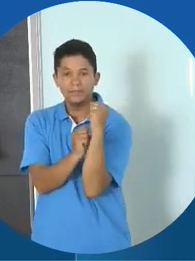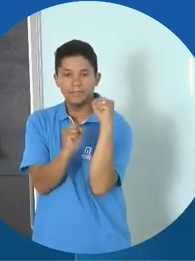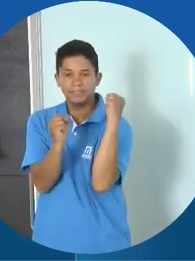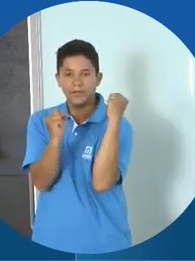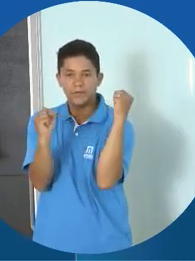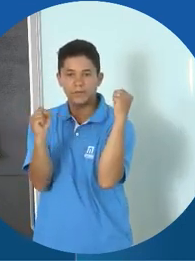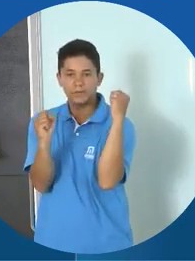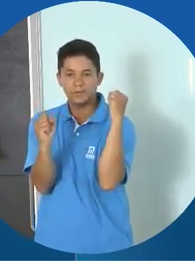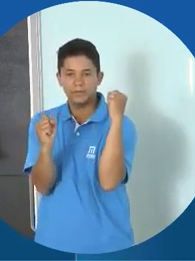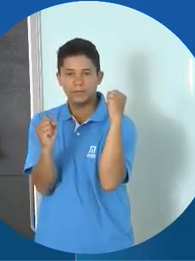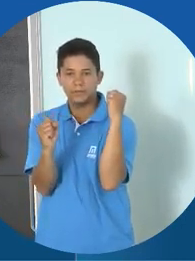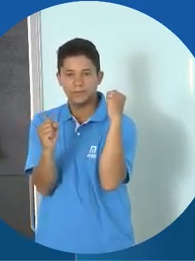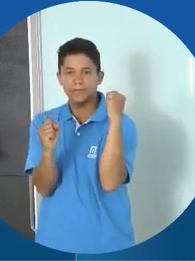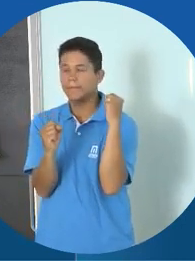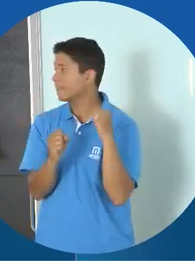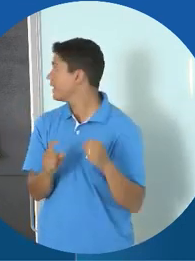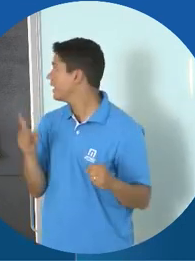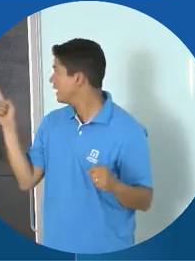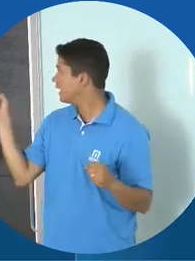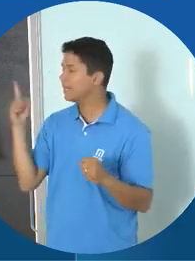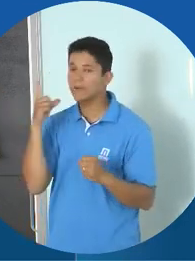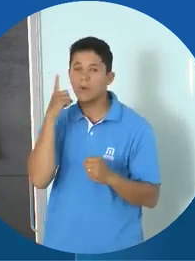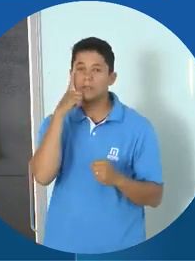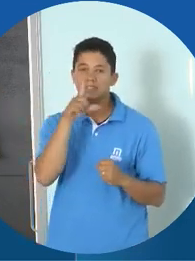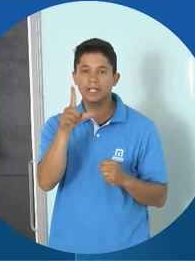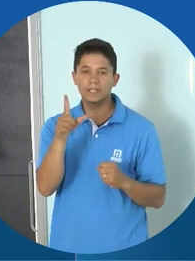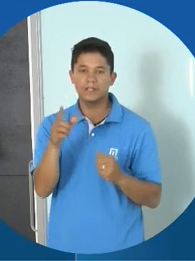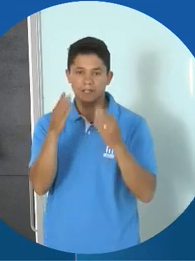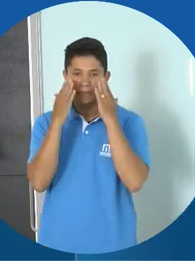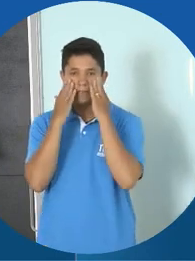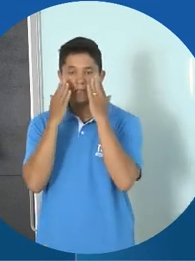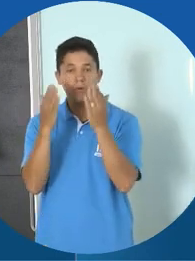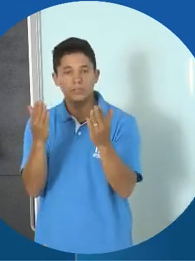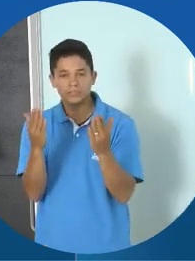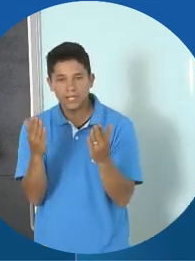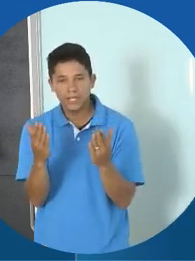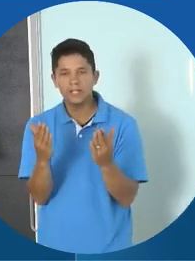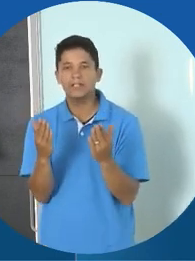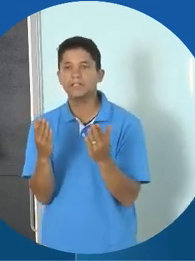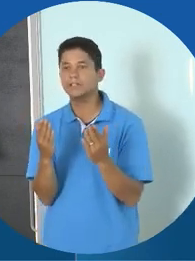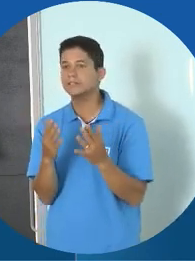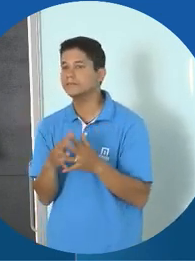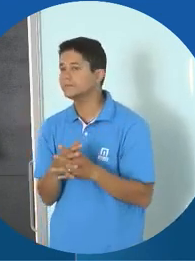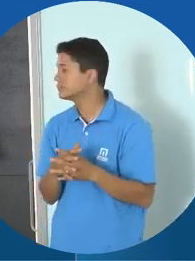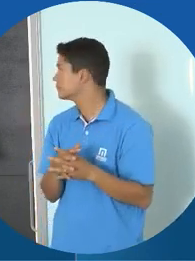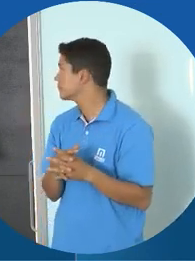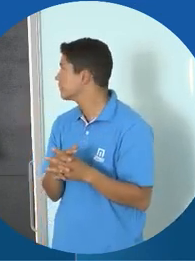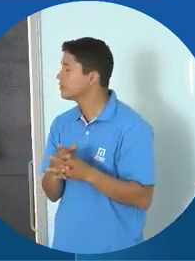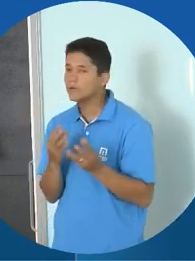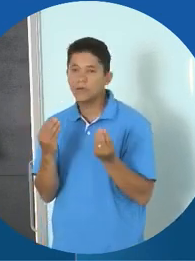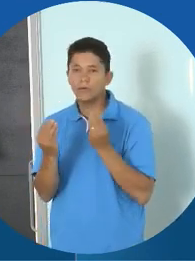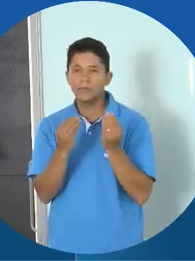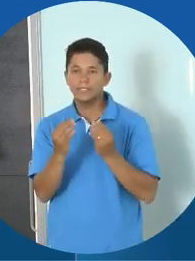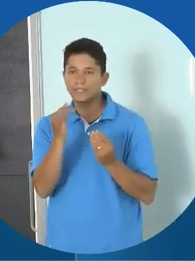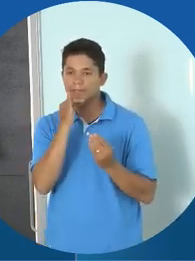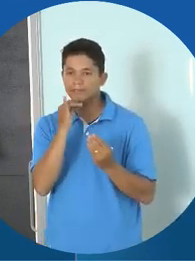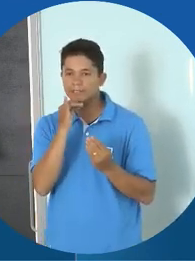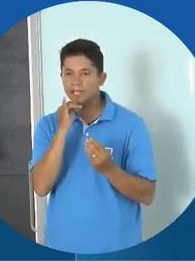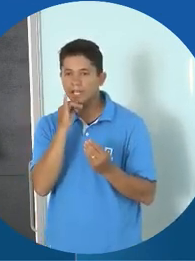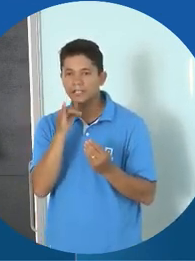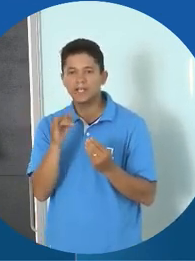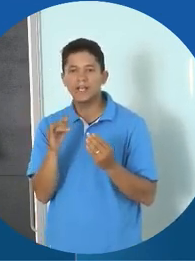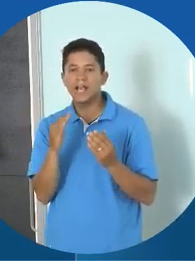de elementos finitos e consegue mostrar, de forma muito exemplificada, a